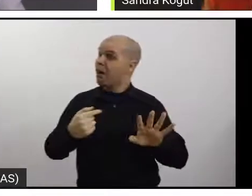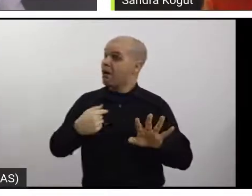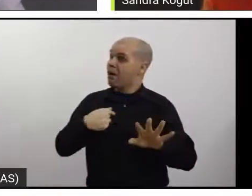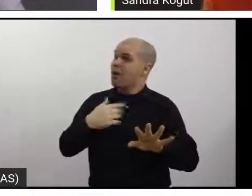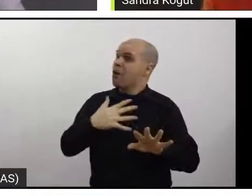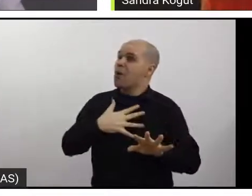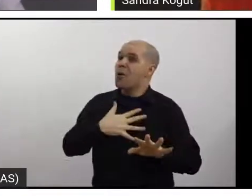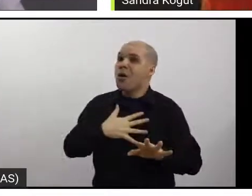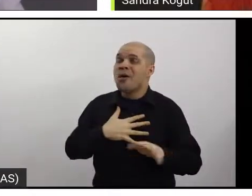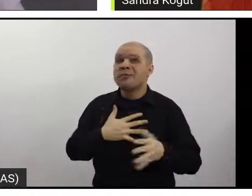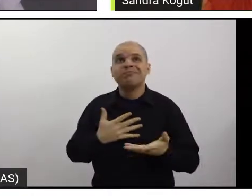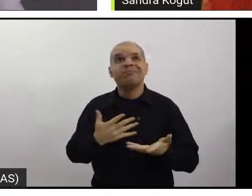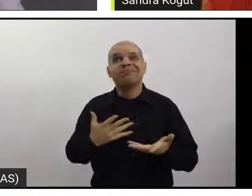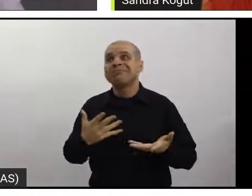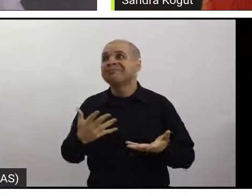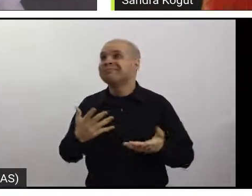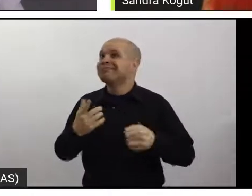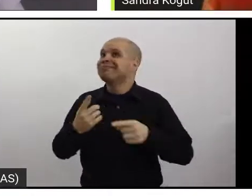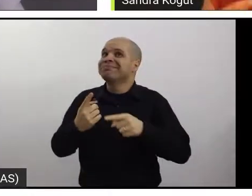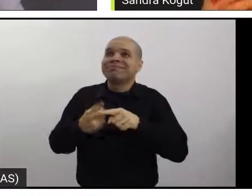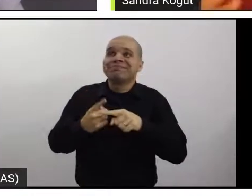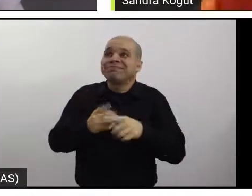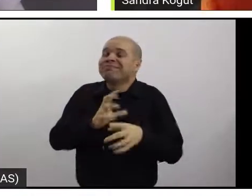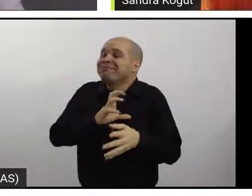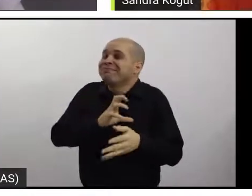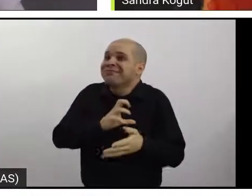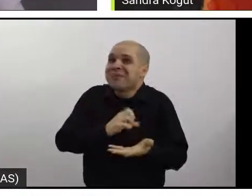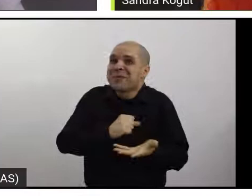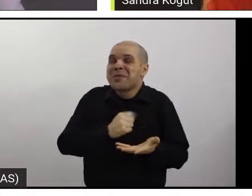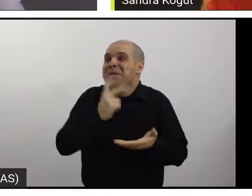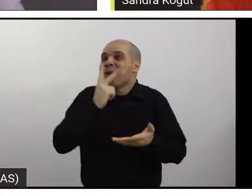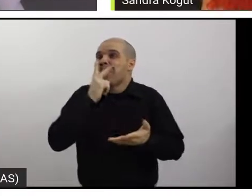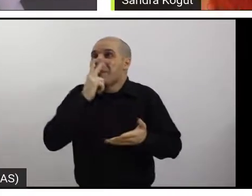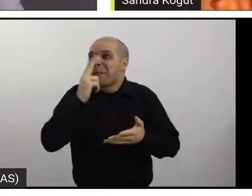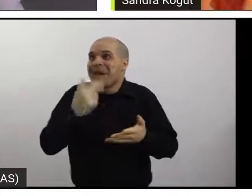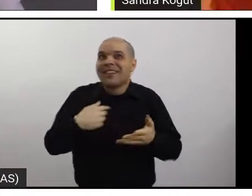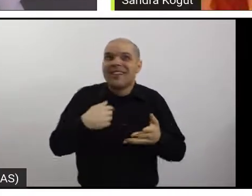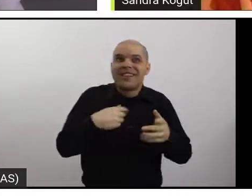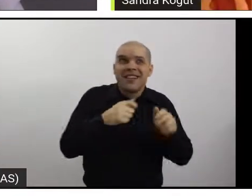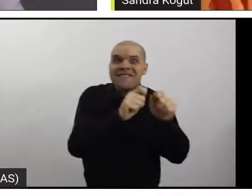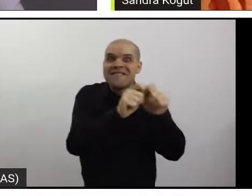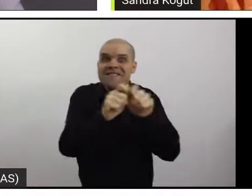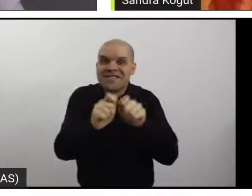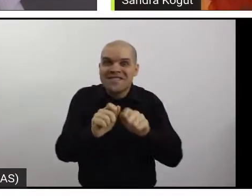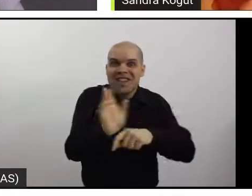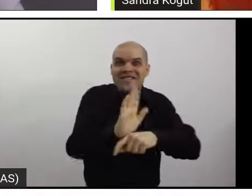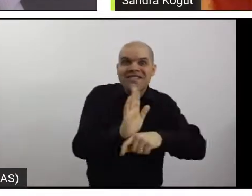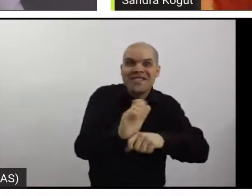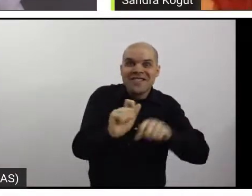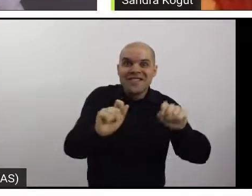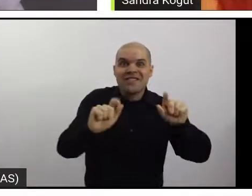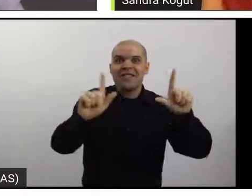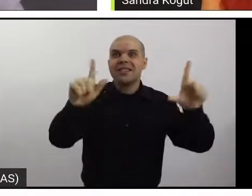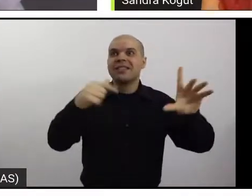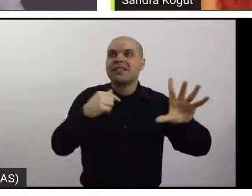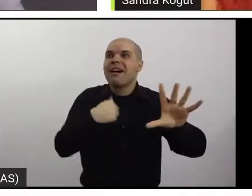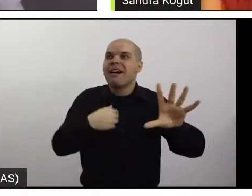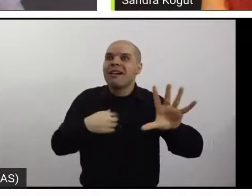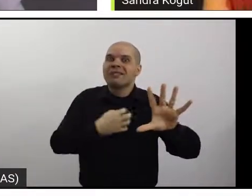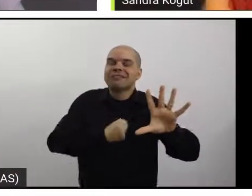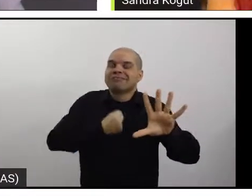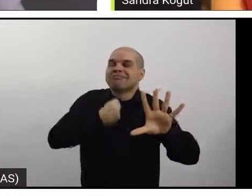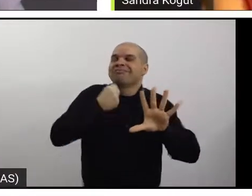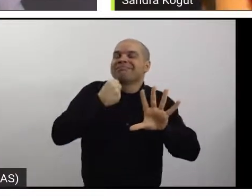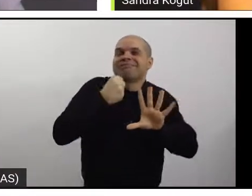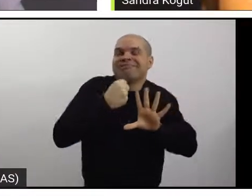eu olho, é da onde eu posso fazer alguma coisa, é o meu lugarzinho, assim, eu sou essa pessoa, eu sou